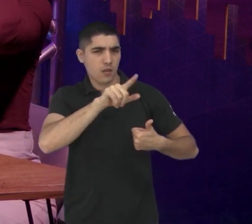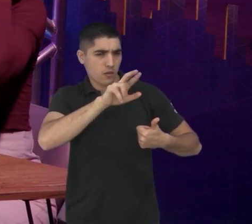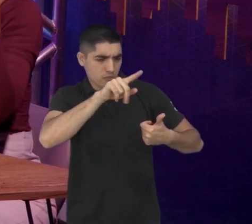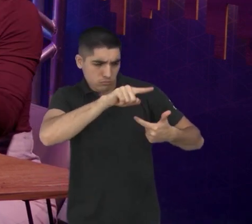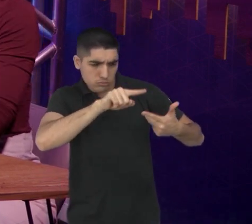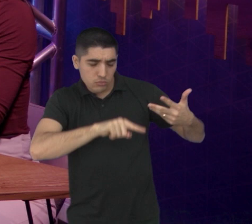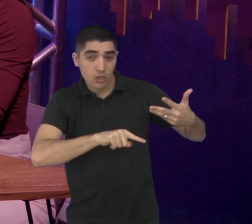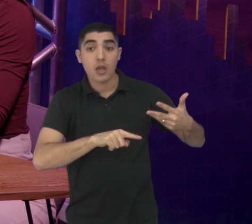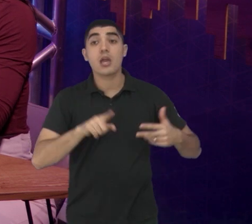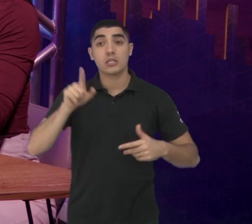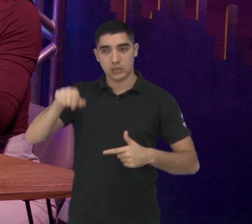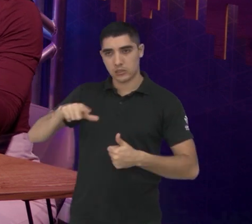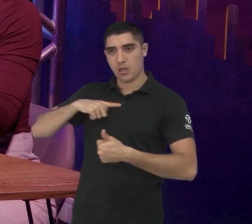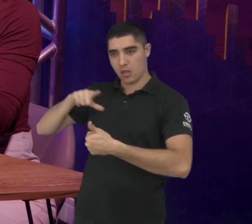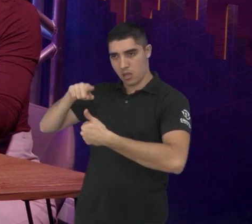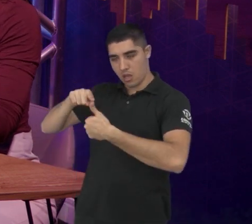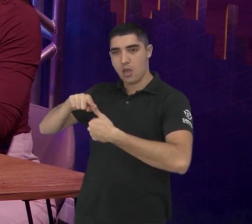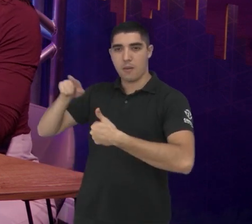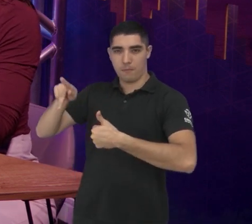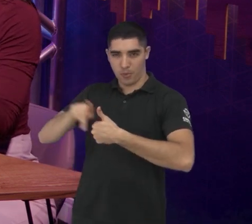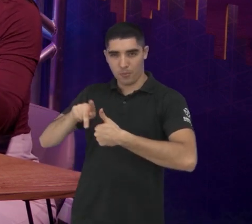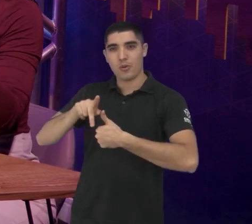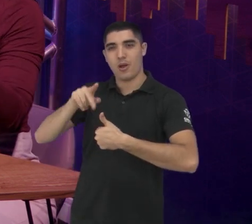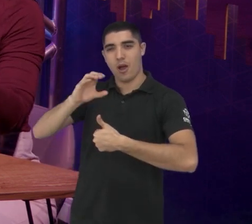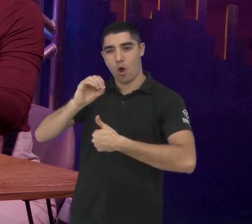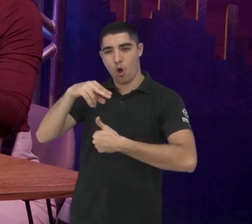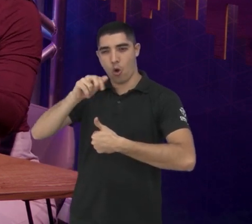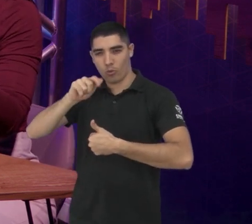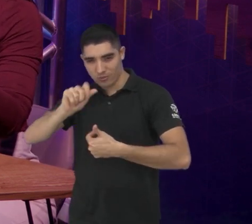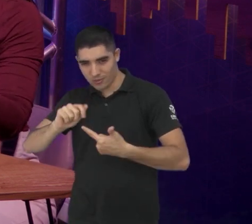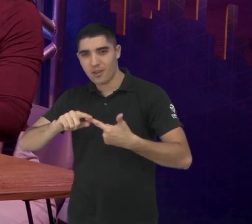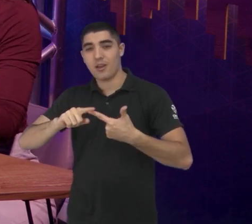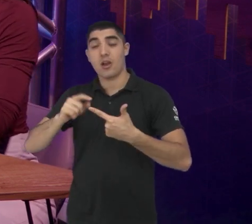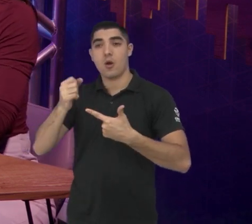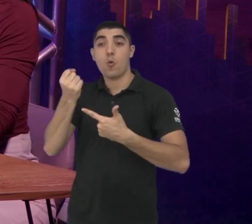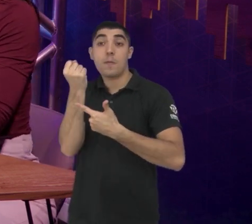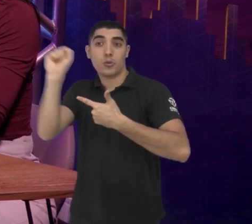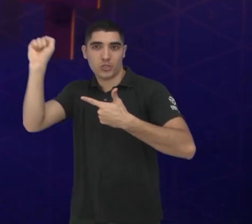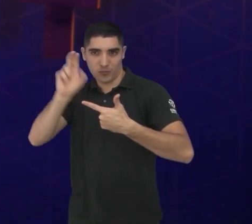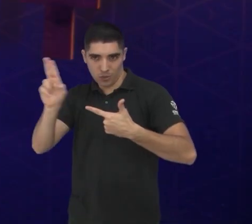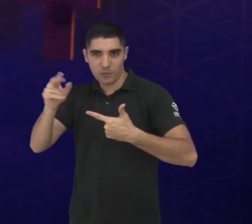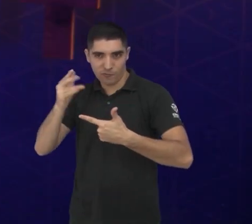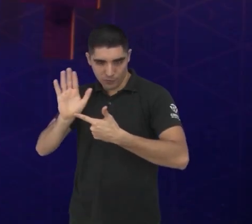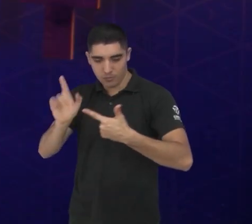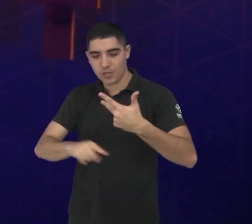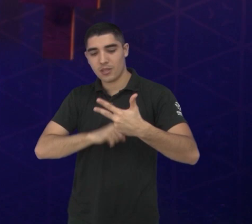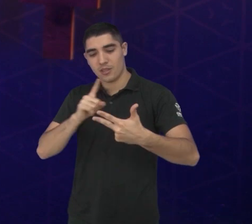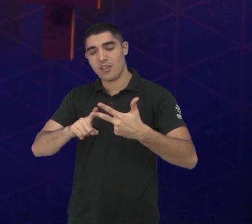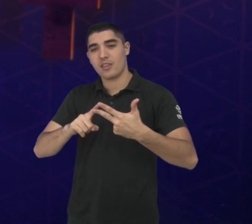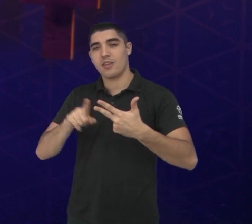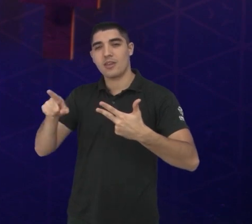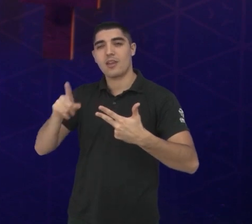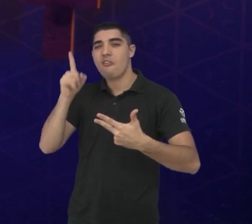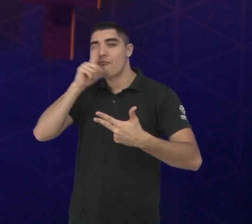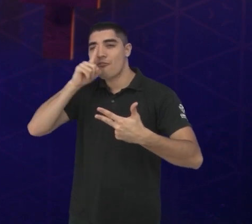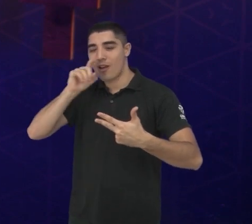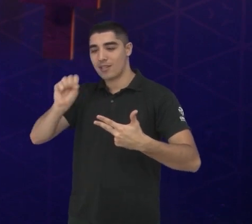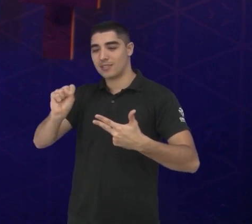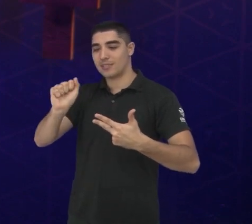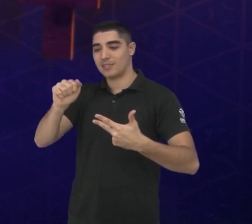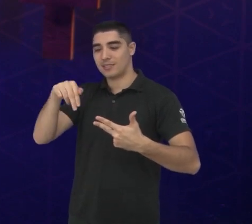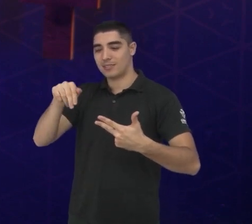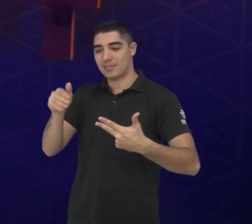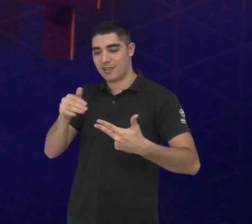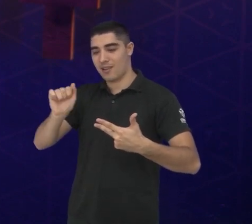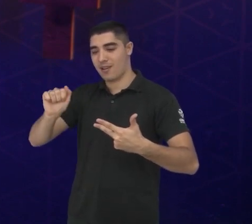o Terremoto e Terremoto, a Falha de San Andreas e também O Impossível. E aí, pra gente finalizar,